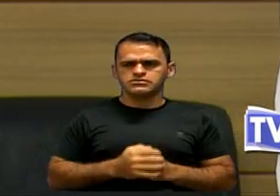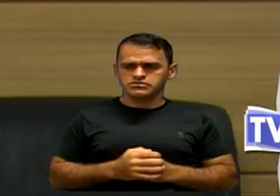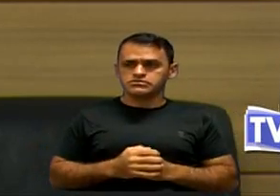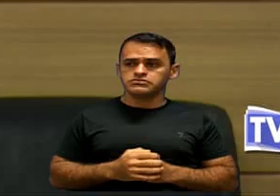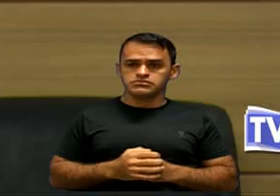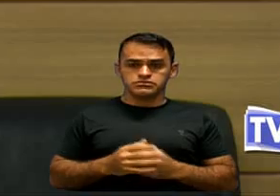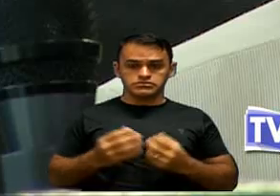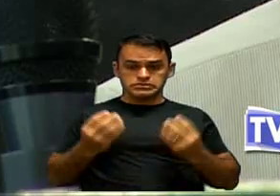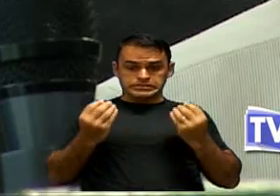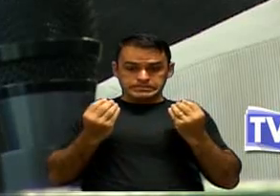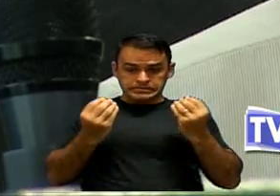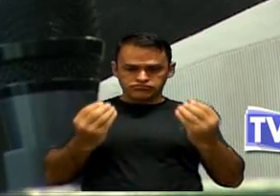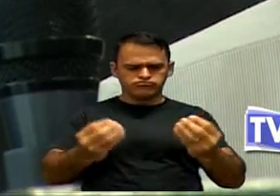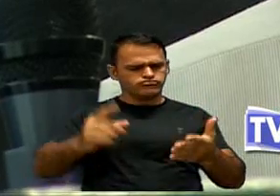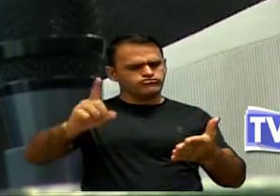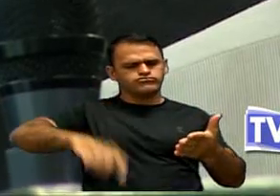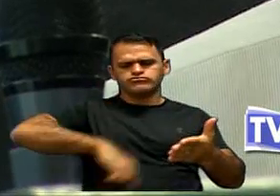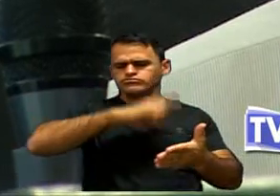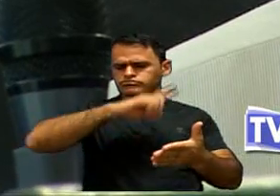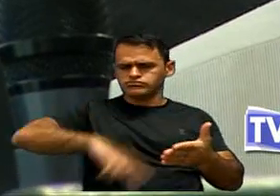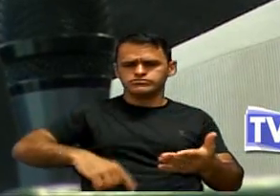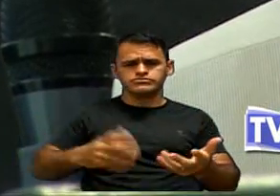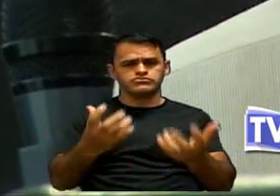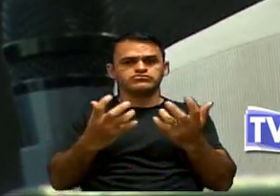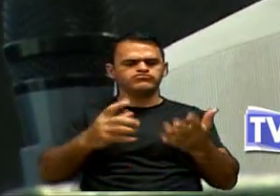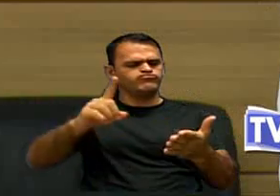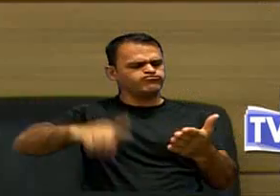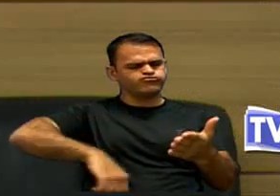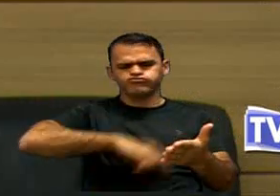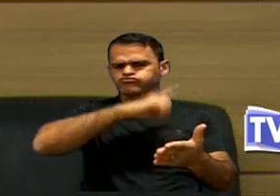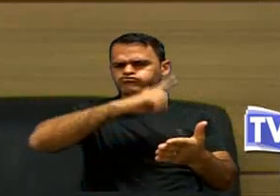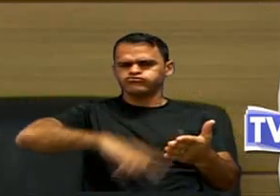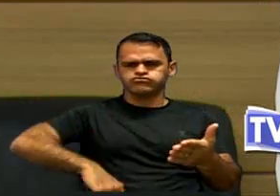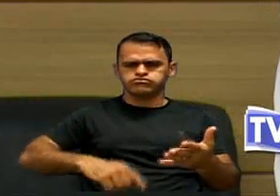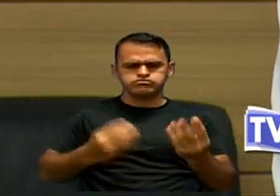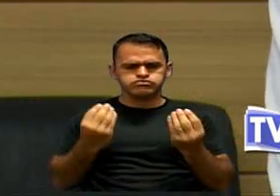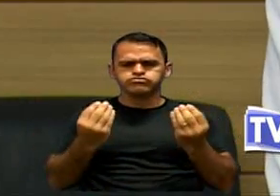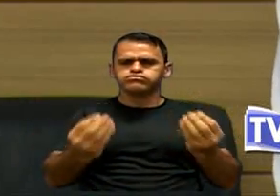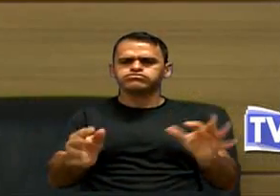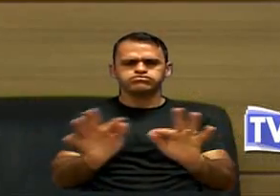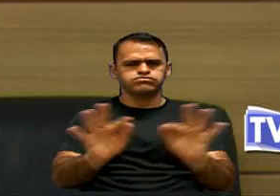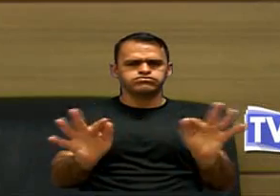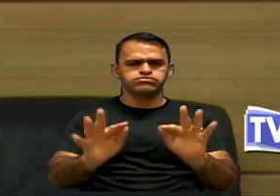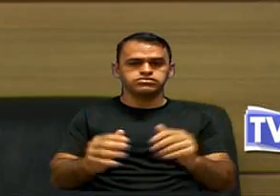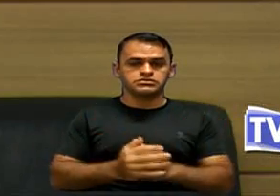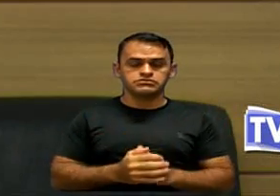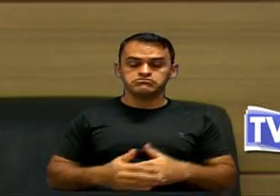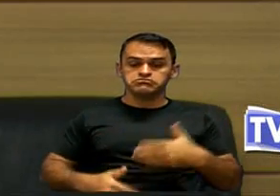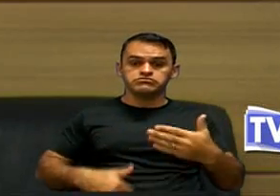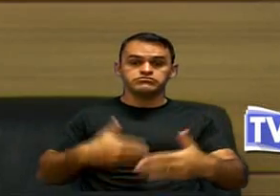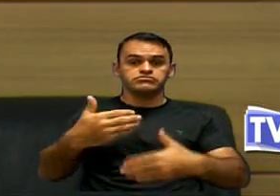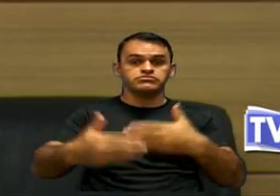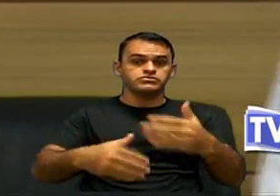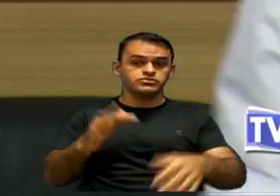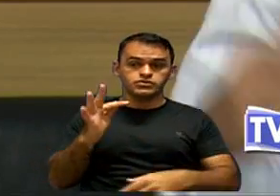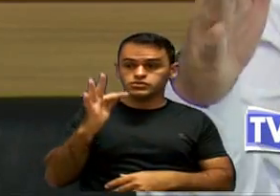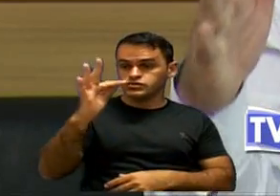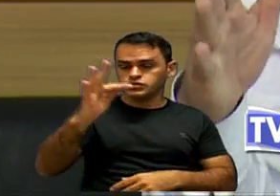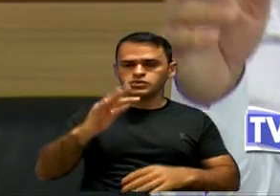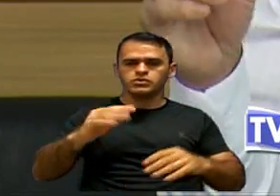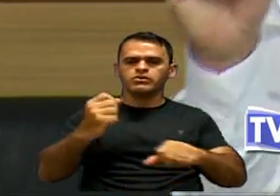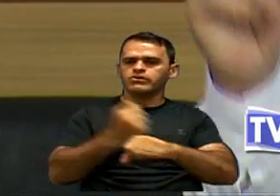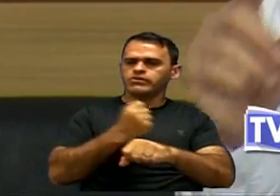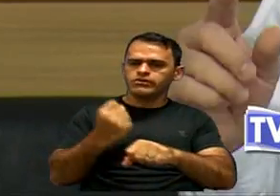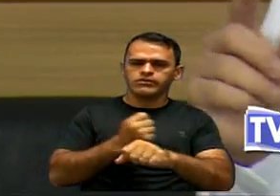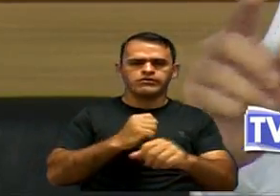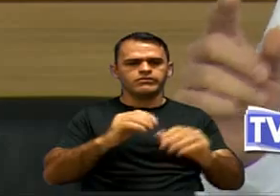área como área institucional e deixar como uma doação simples, porque quando ele for lotear, e lá o